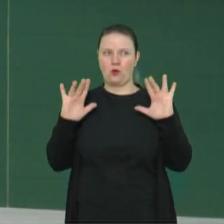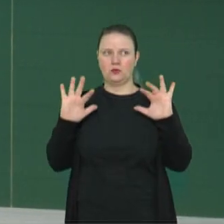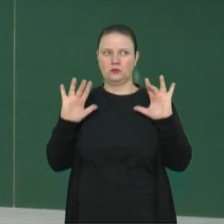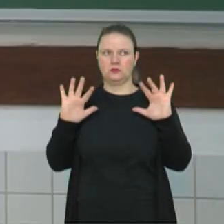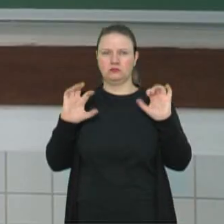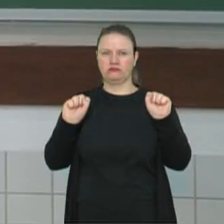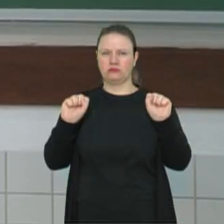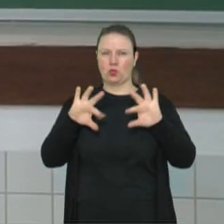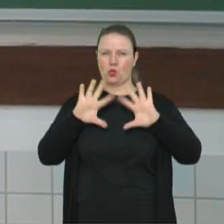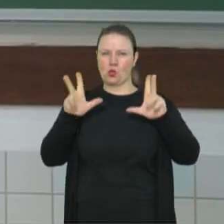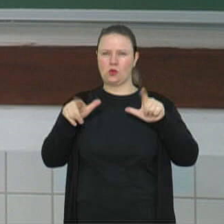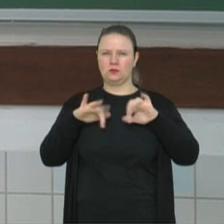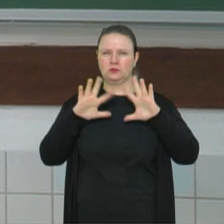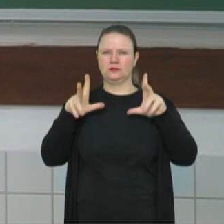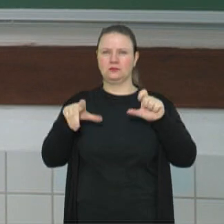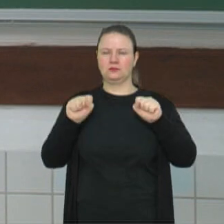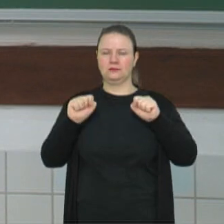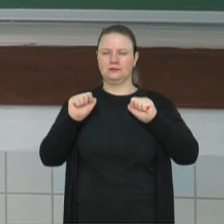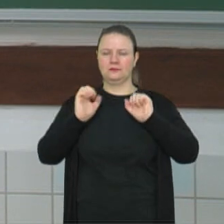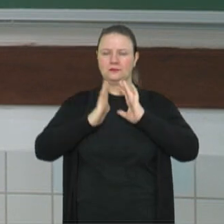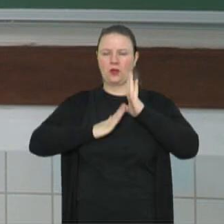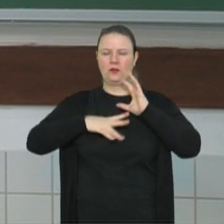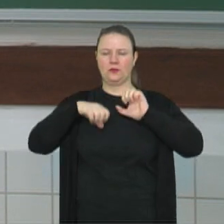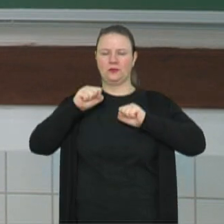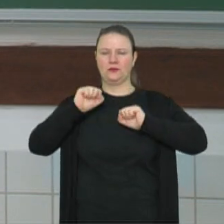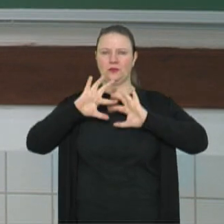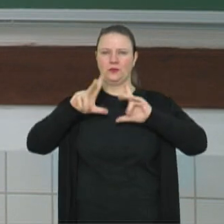Mexe os dedos, mexe o punho.